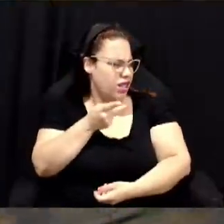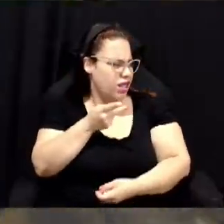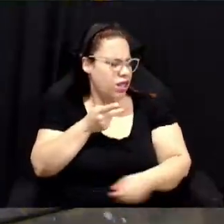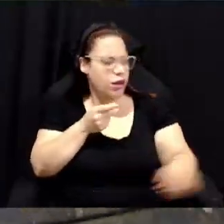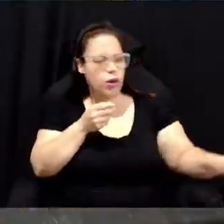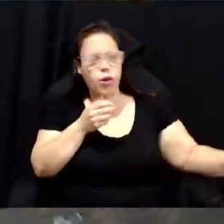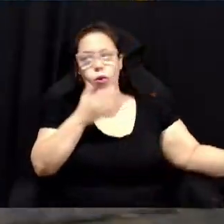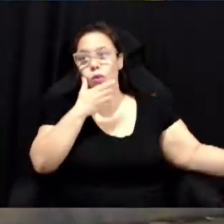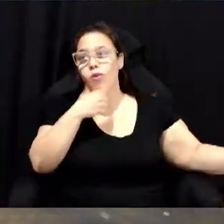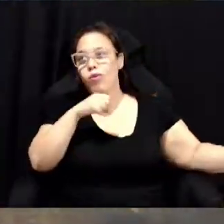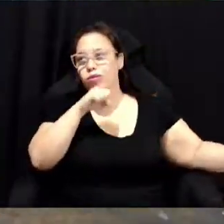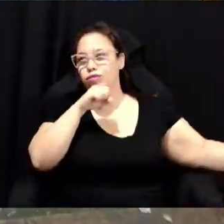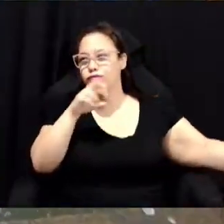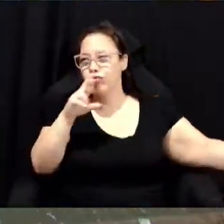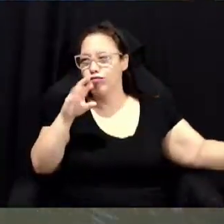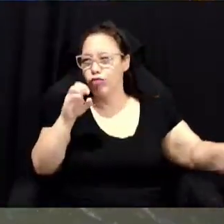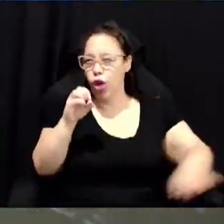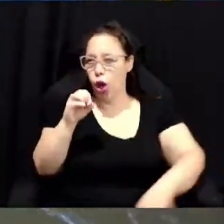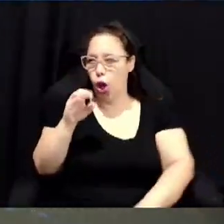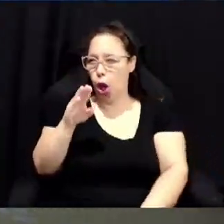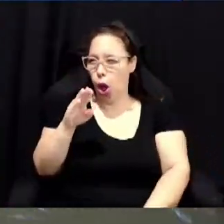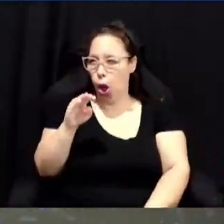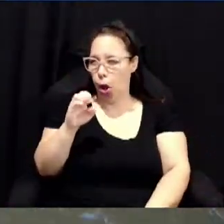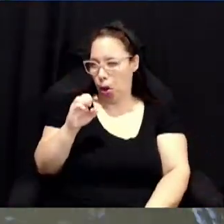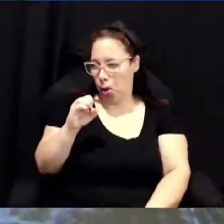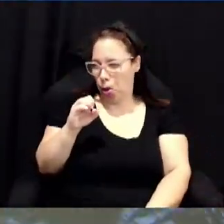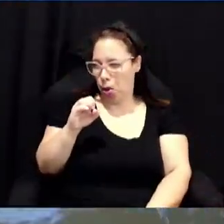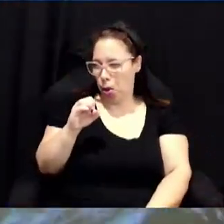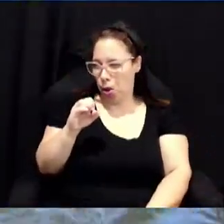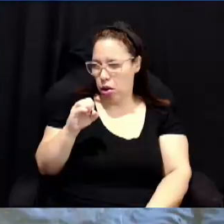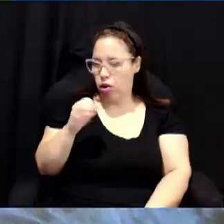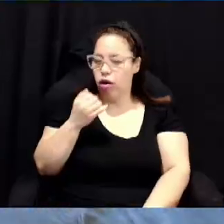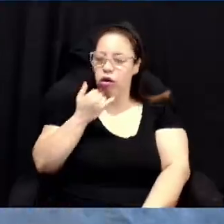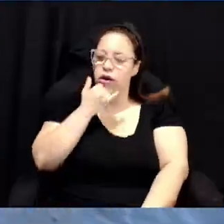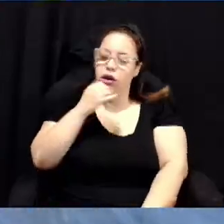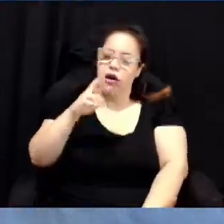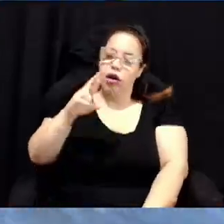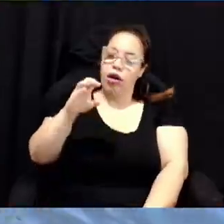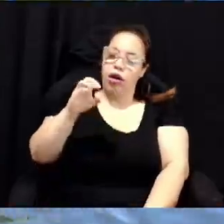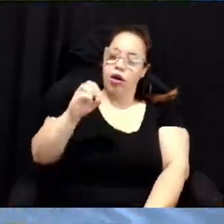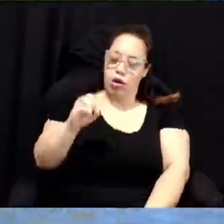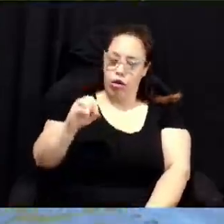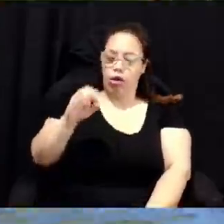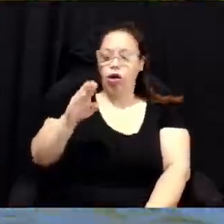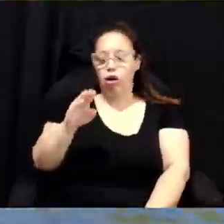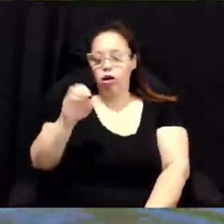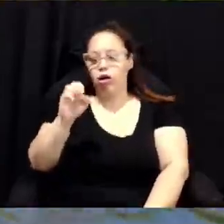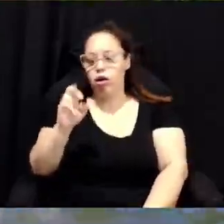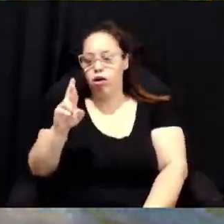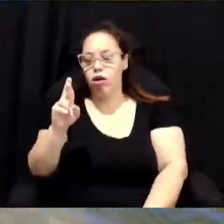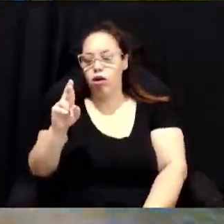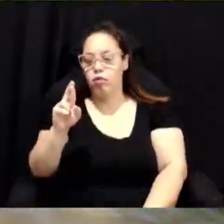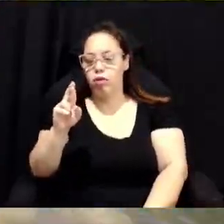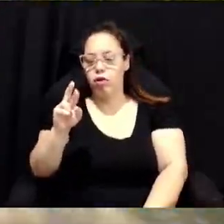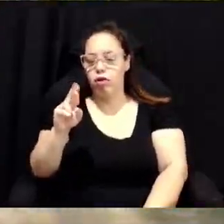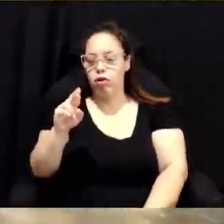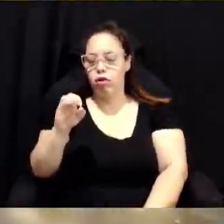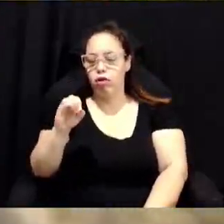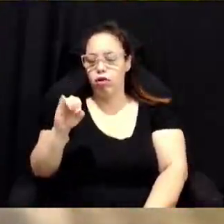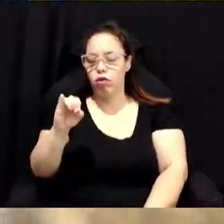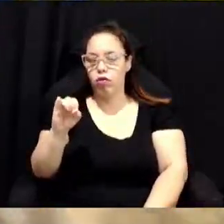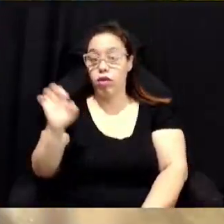Rob Roy? Como que é isso? O Rob Roy, a gente ouve falar um pouco dele às vezes, que é um cara, né, um gringo, né, da Europa, que ele era